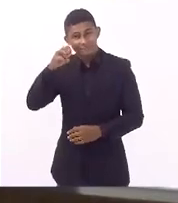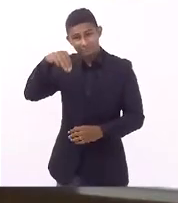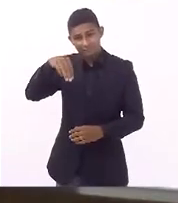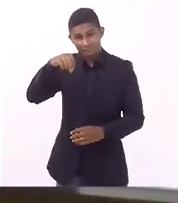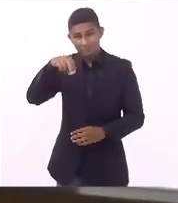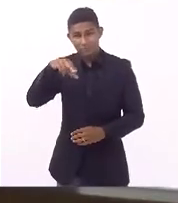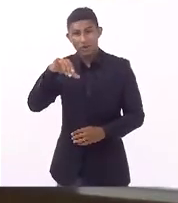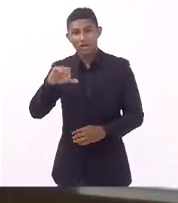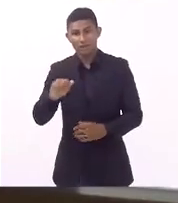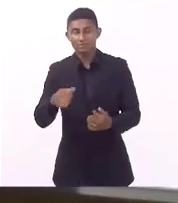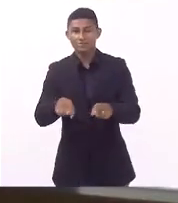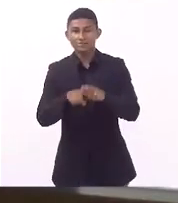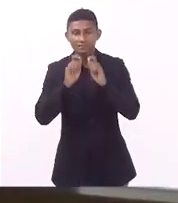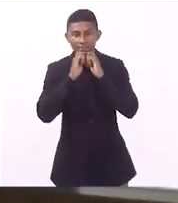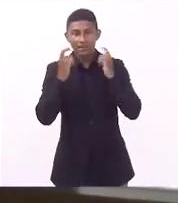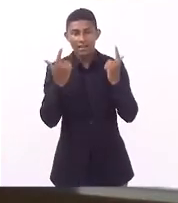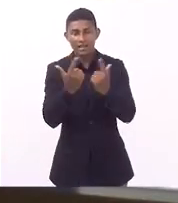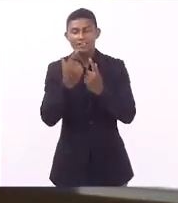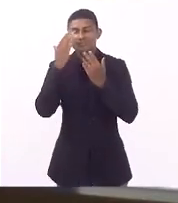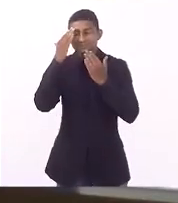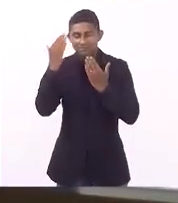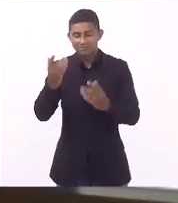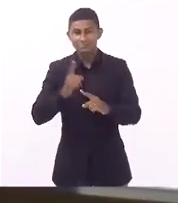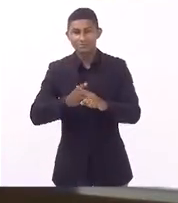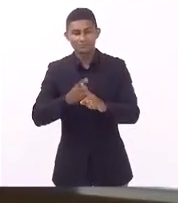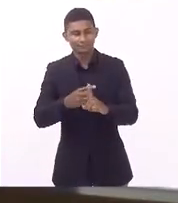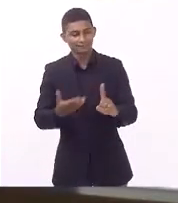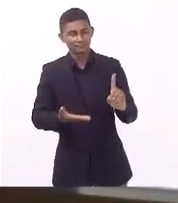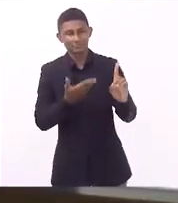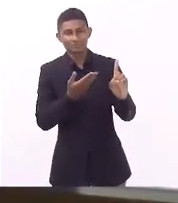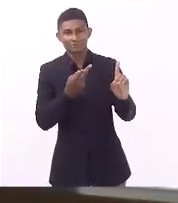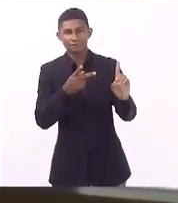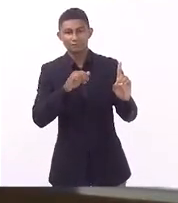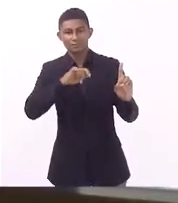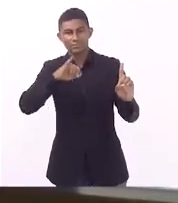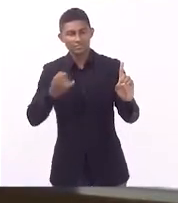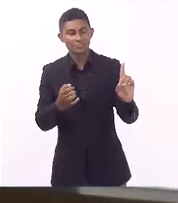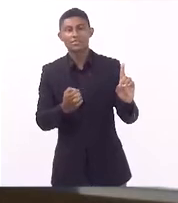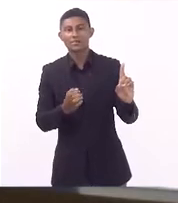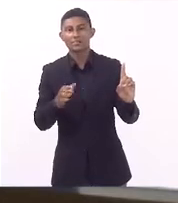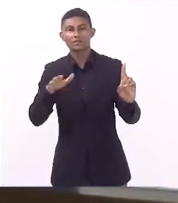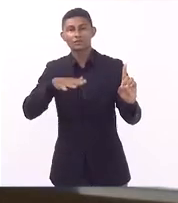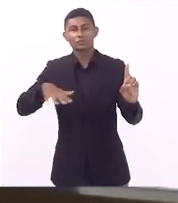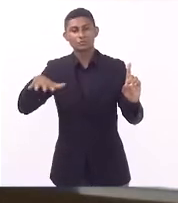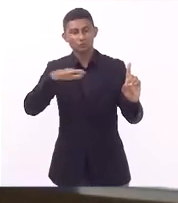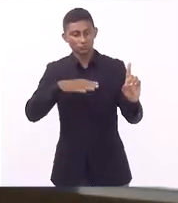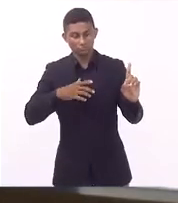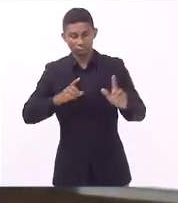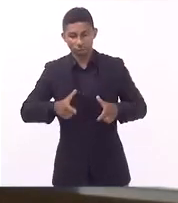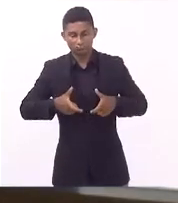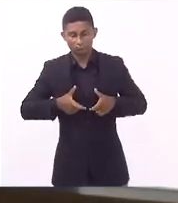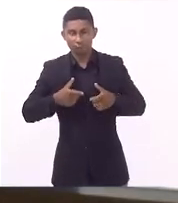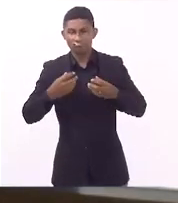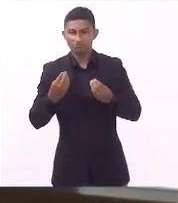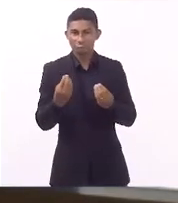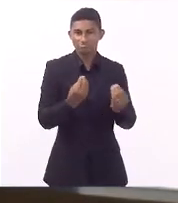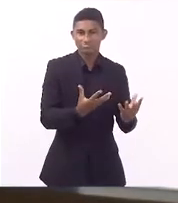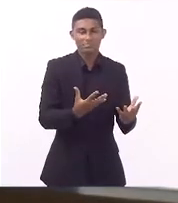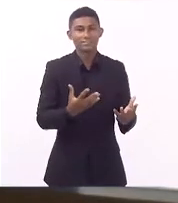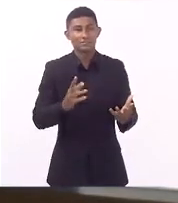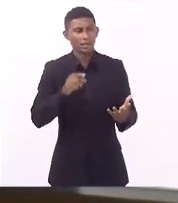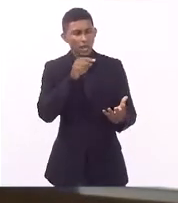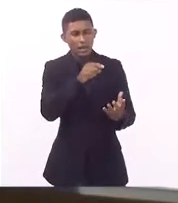por essa homenagem ao Pagé, porque o Pagé nos representa, né? Ele representa o jornalismo e,